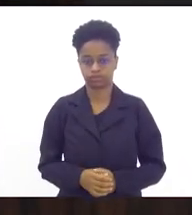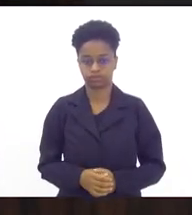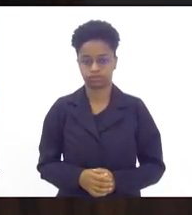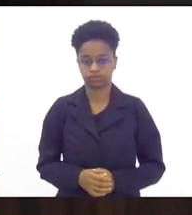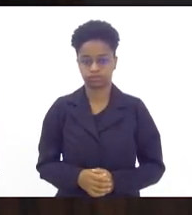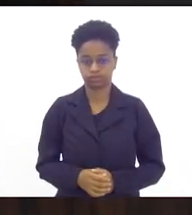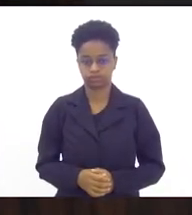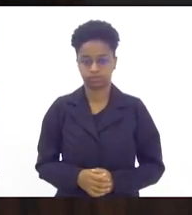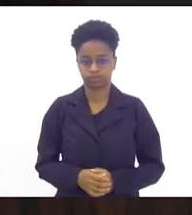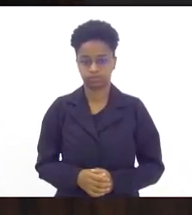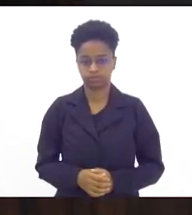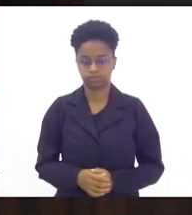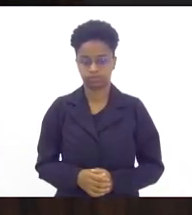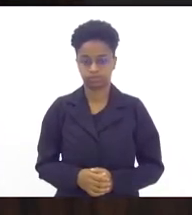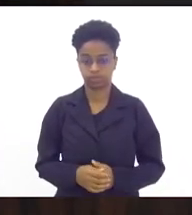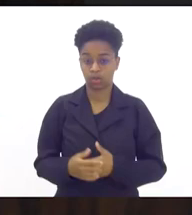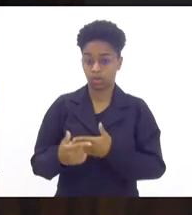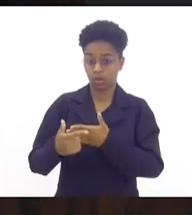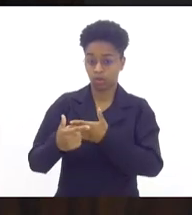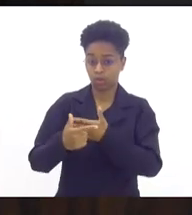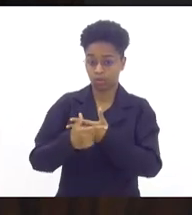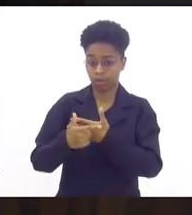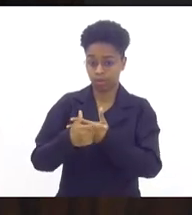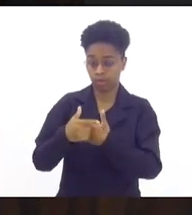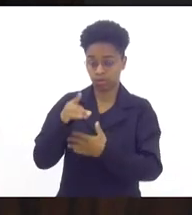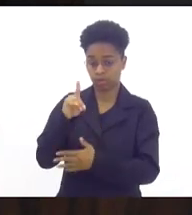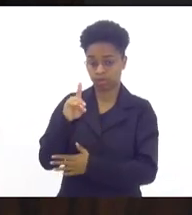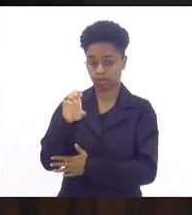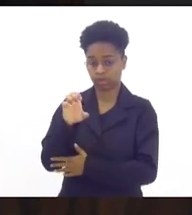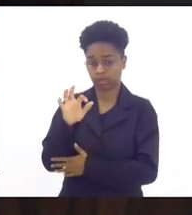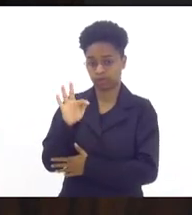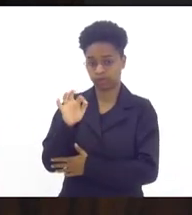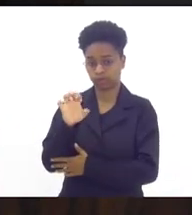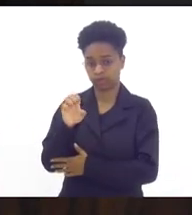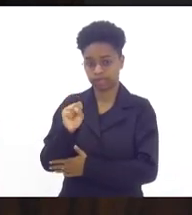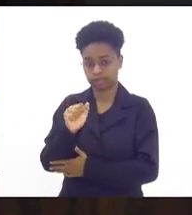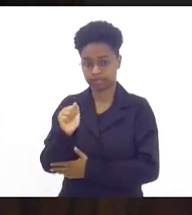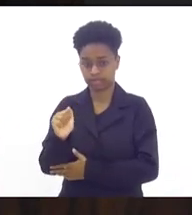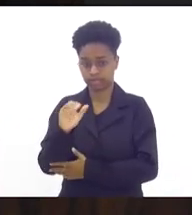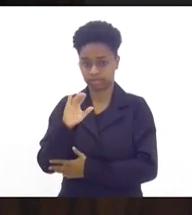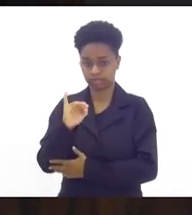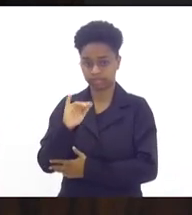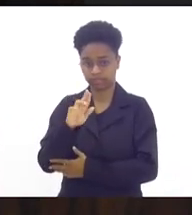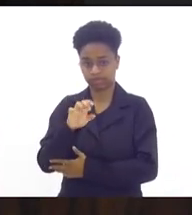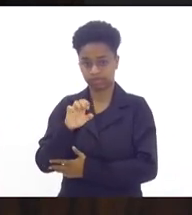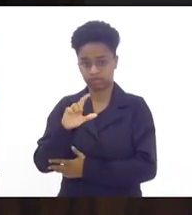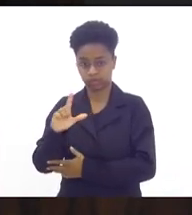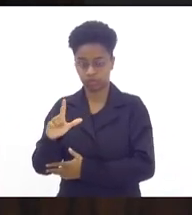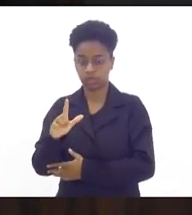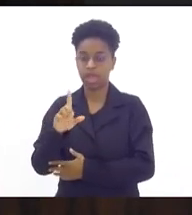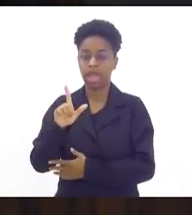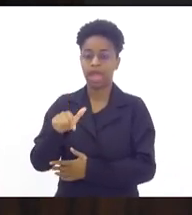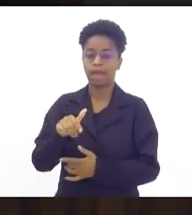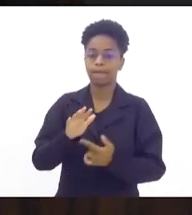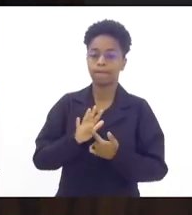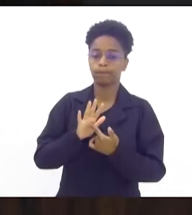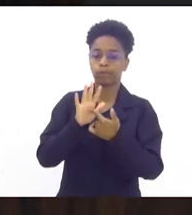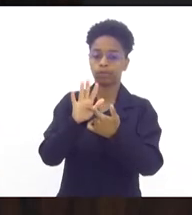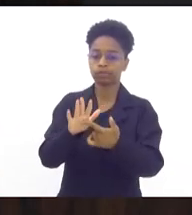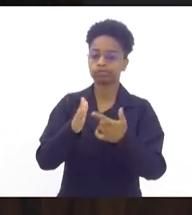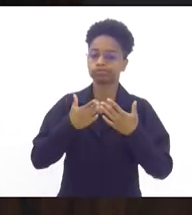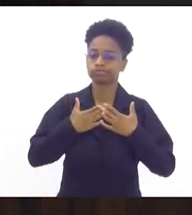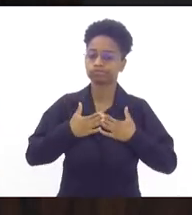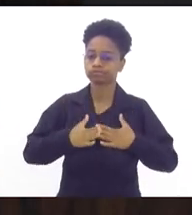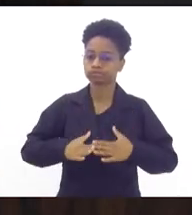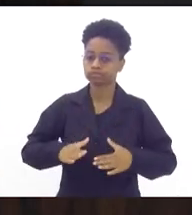o papel da Defesa Civil é trazer tranquilidade dentro